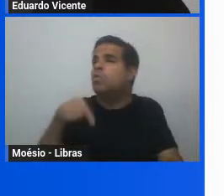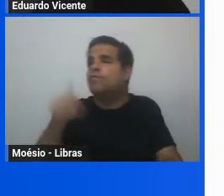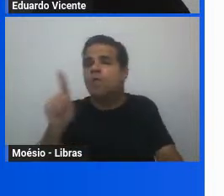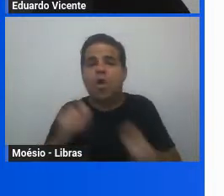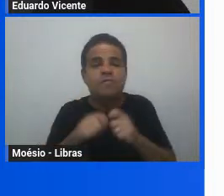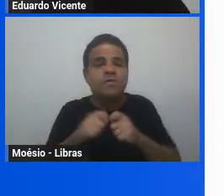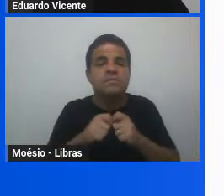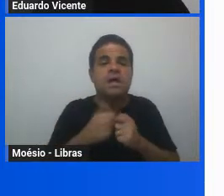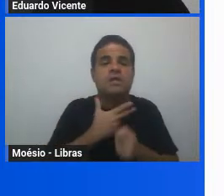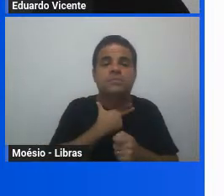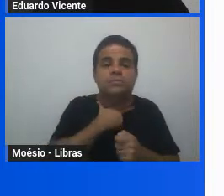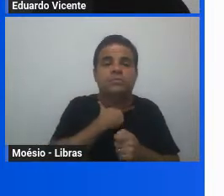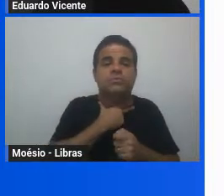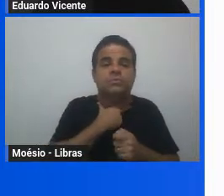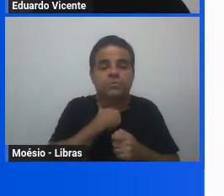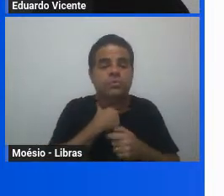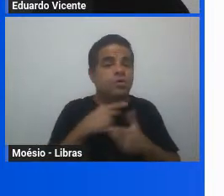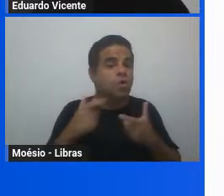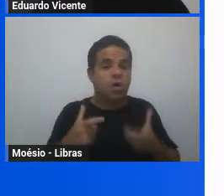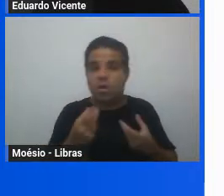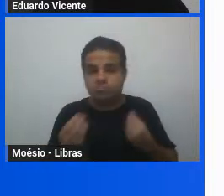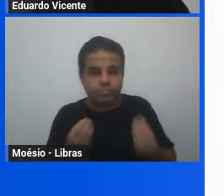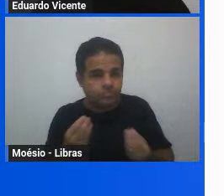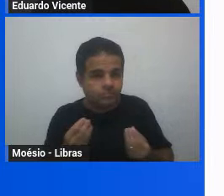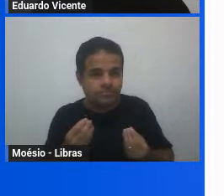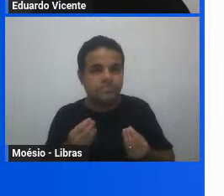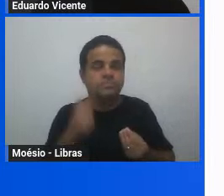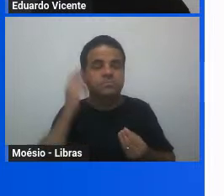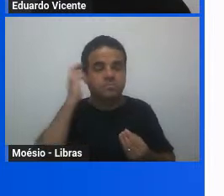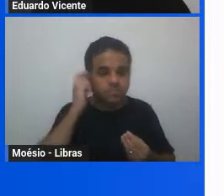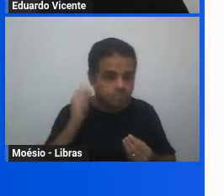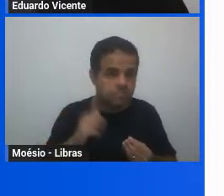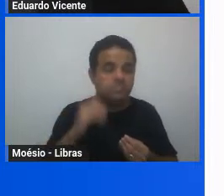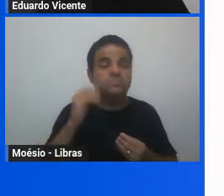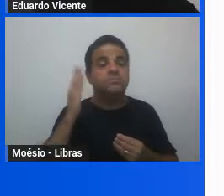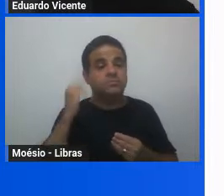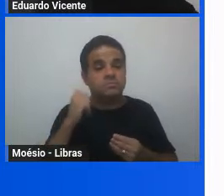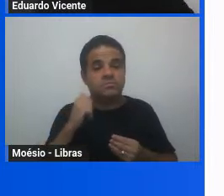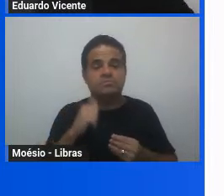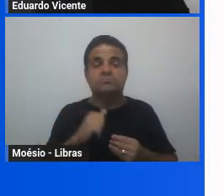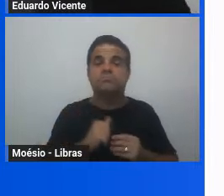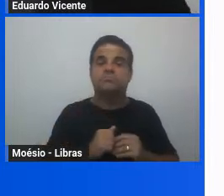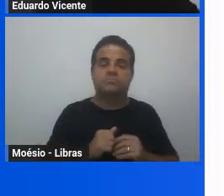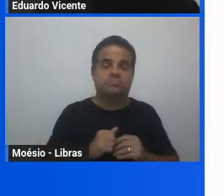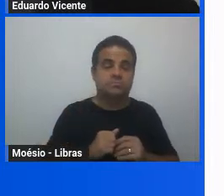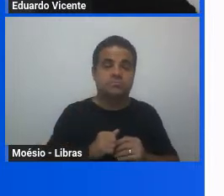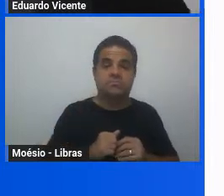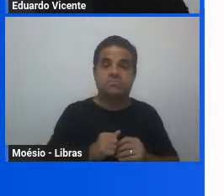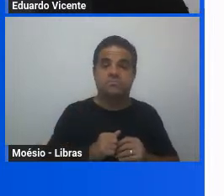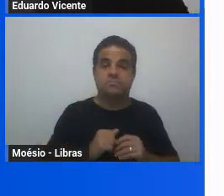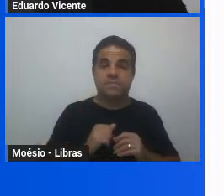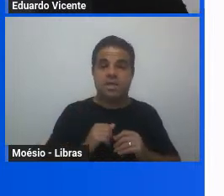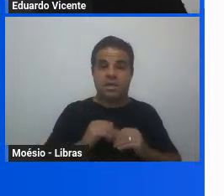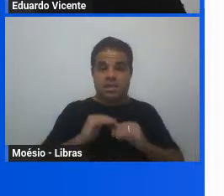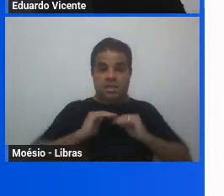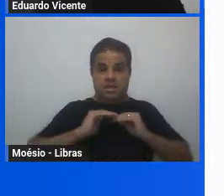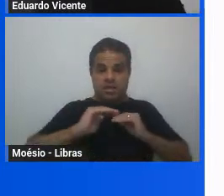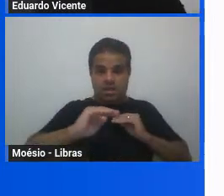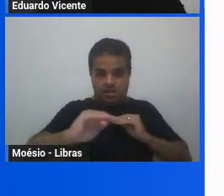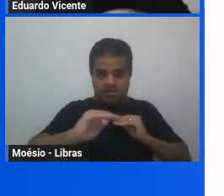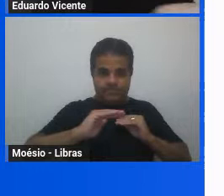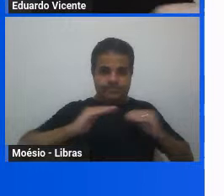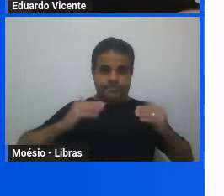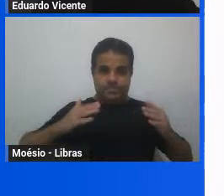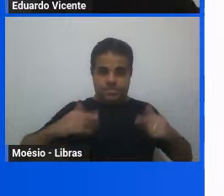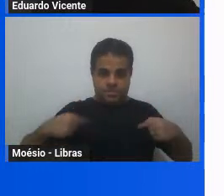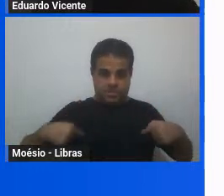compressões torácicas. As compressões torácicas, nós vamos entre a linha mamilar entre um